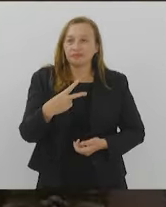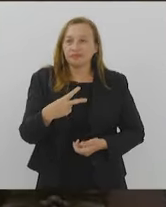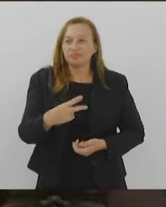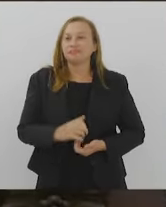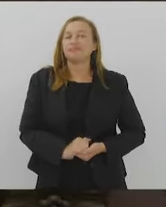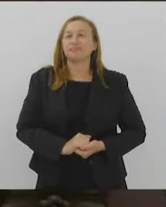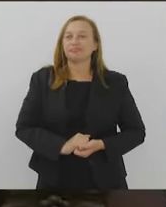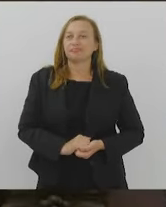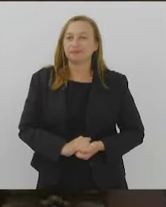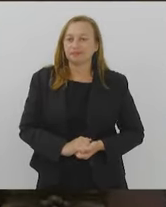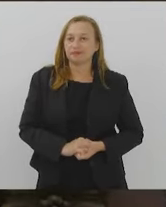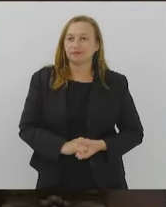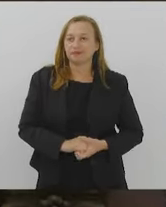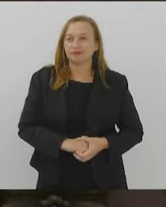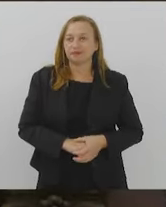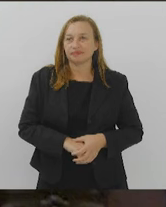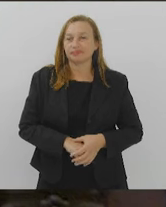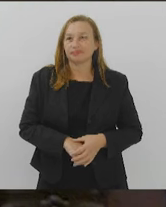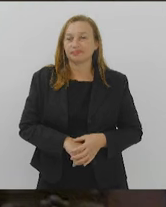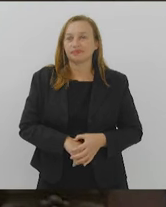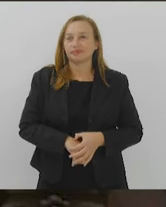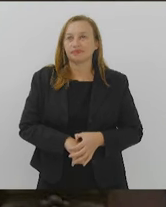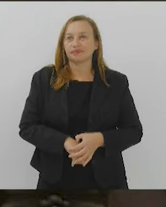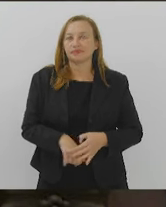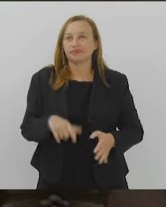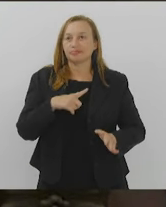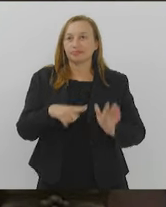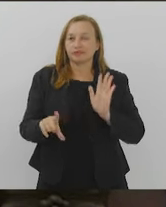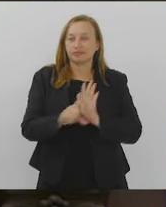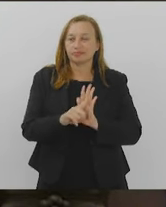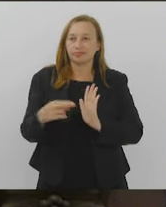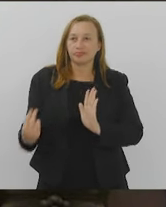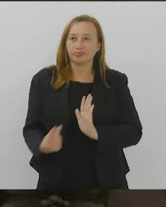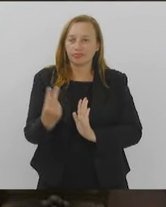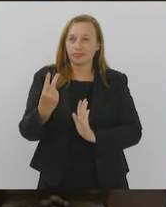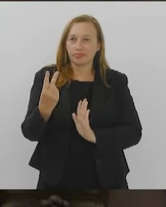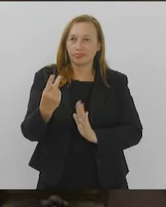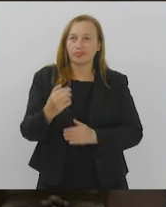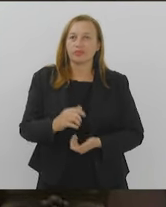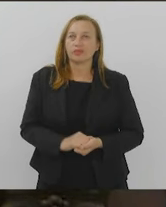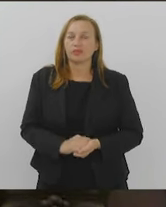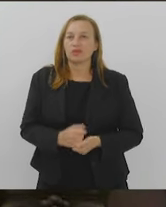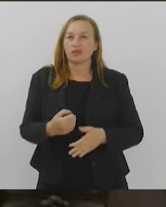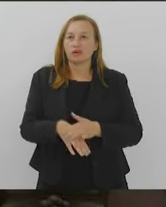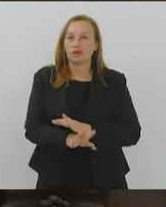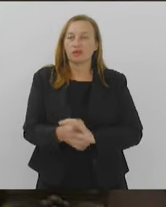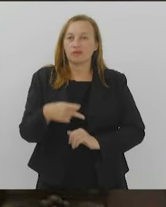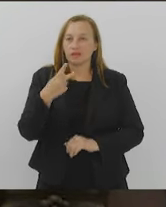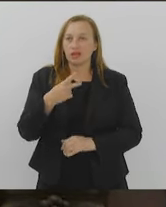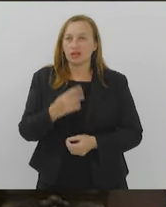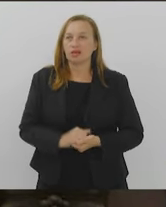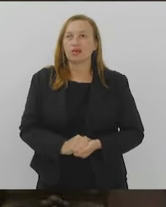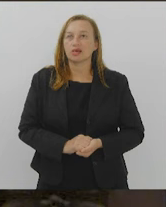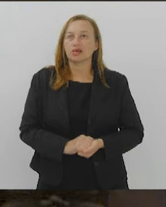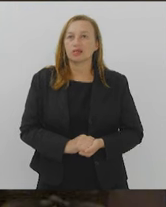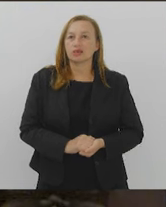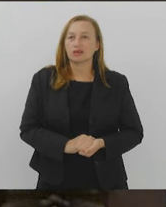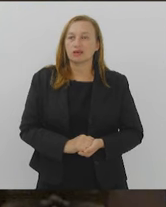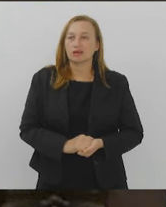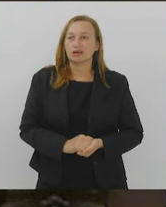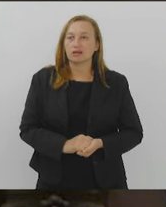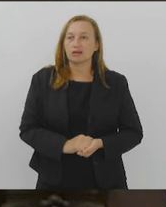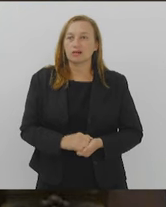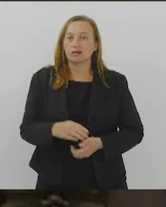têm voz e tem uma lei valorizando. Eu costumo dizer porque, até porque o Ministério